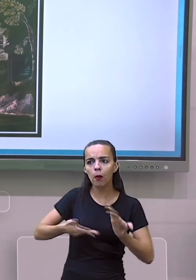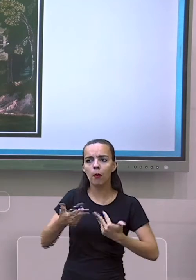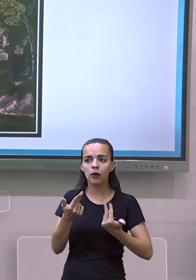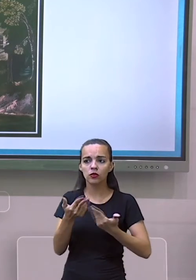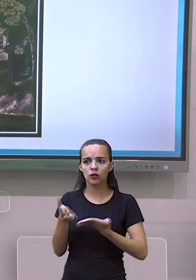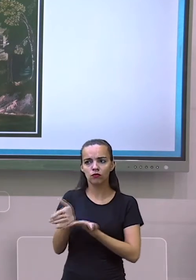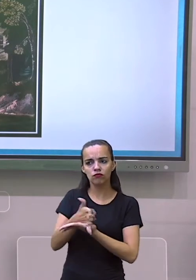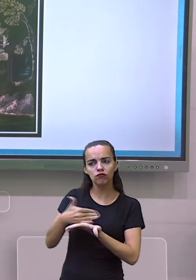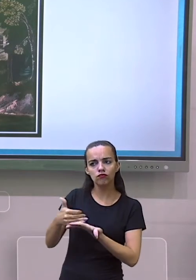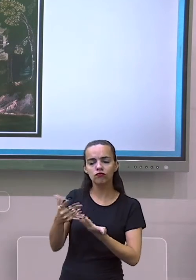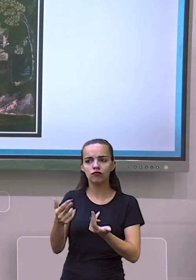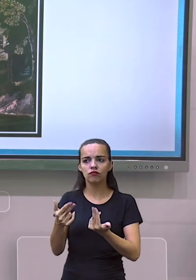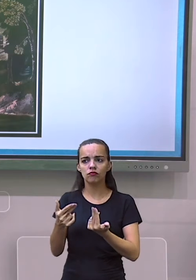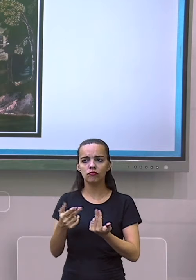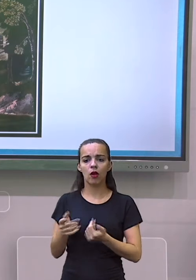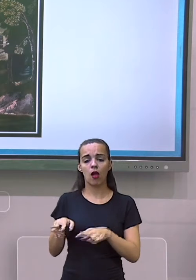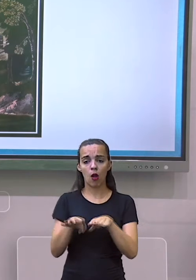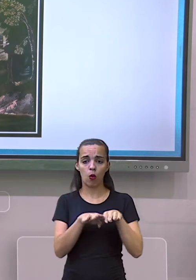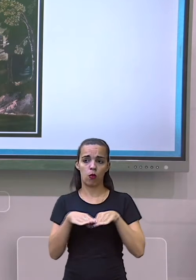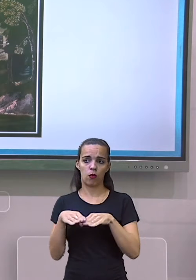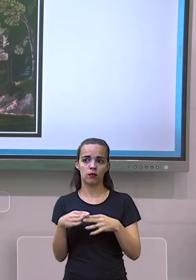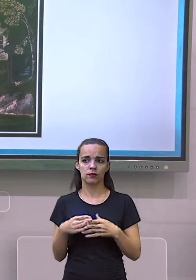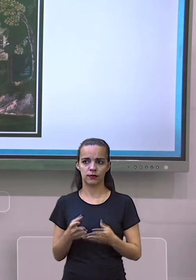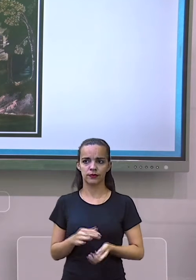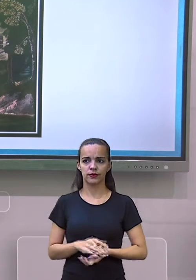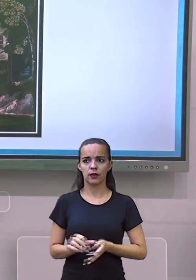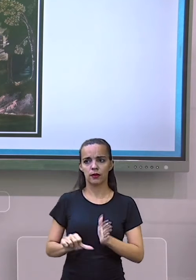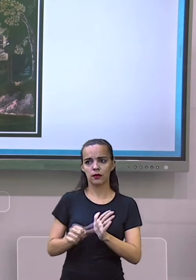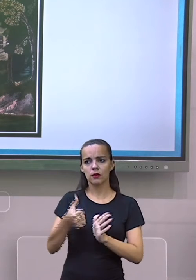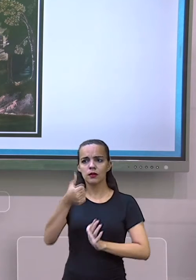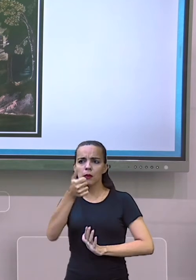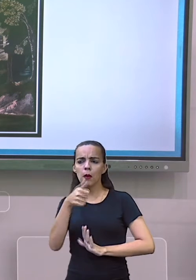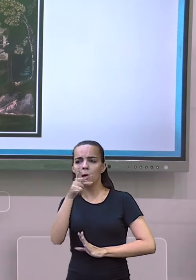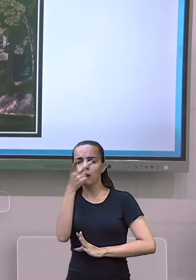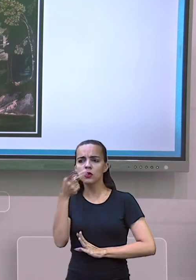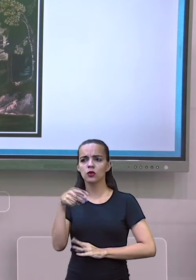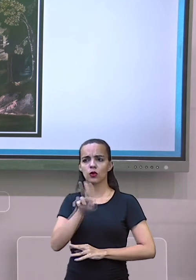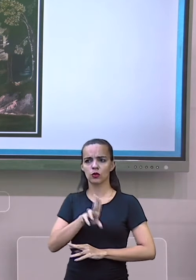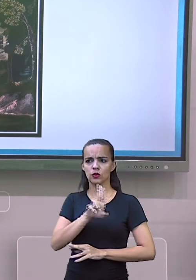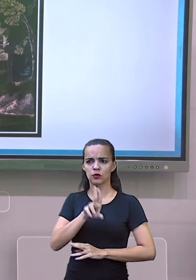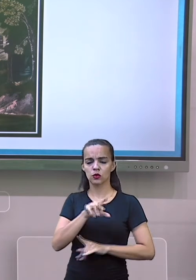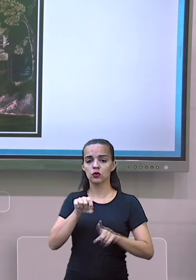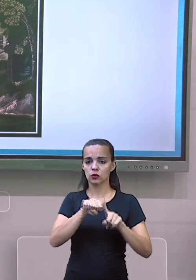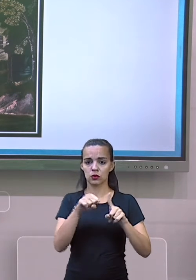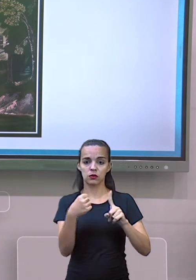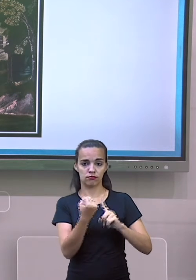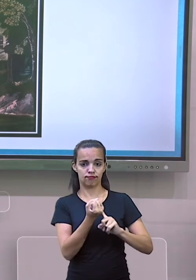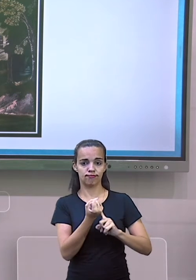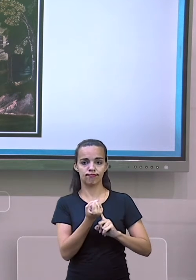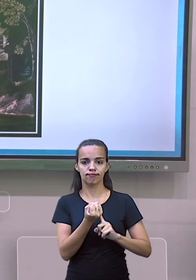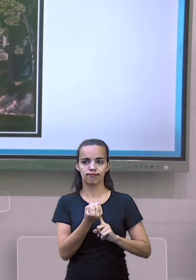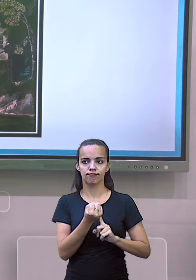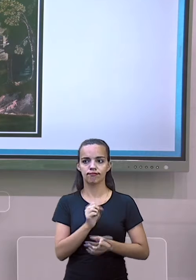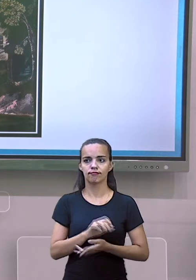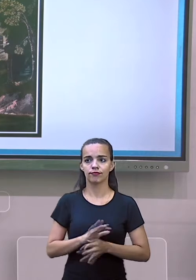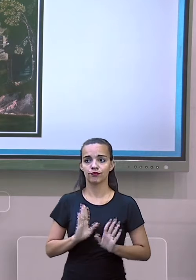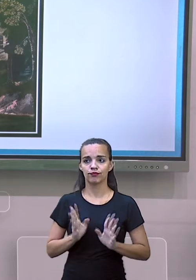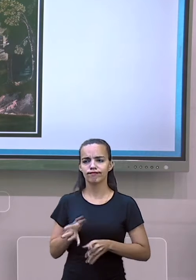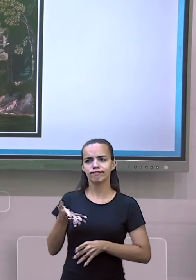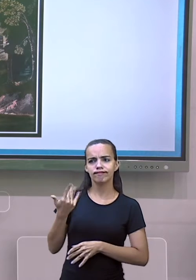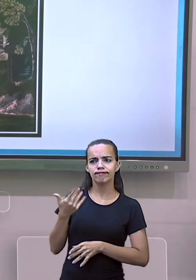e usufruto da riqueza. Foi o primeiro a usar o termo socialismo.